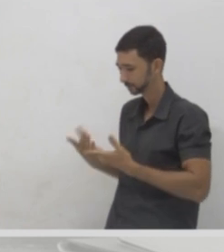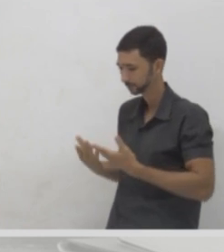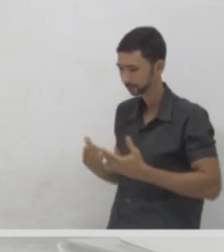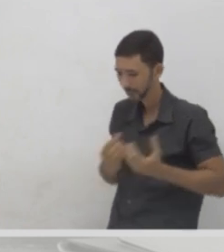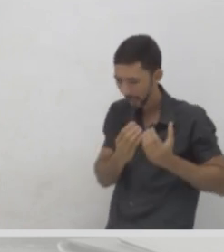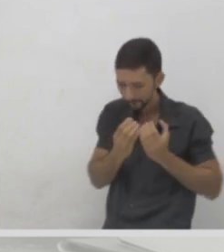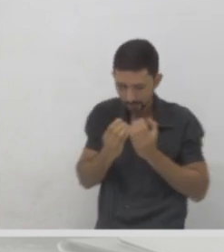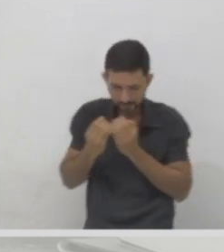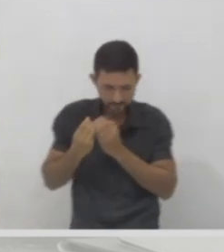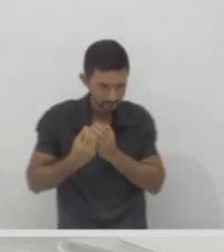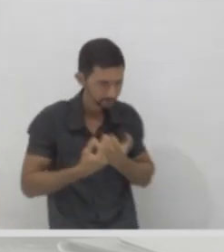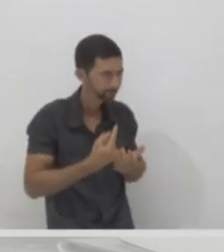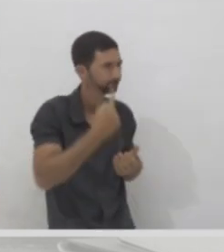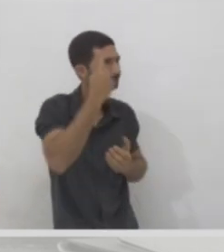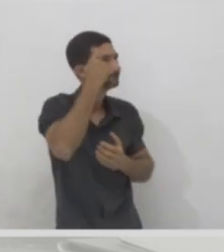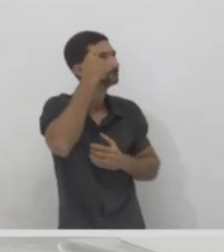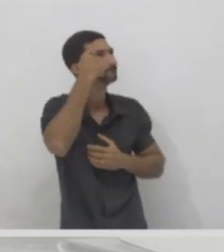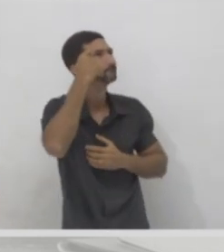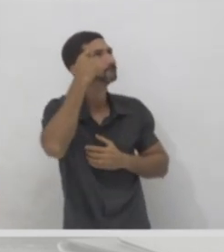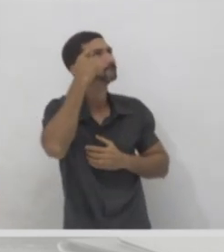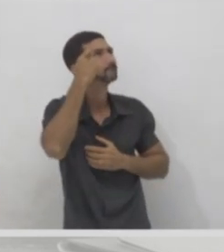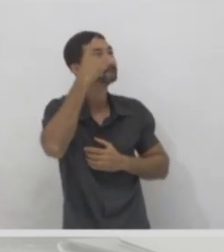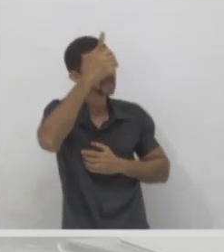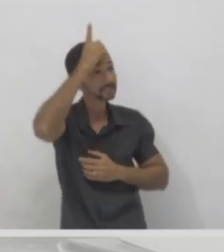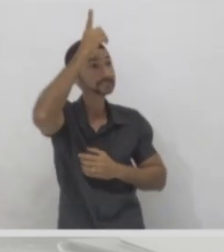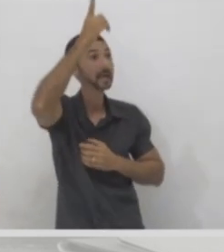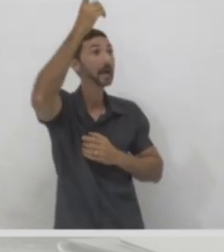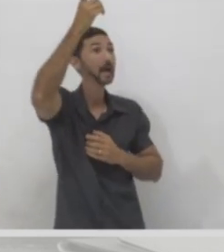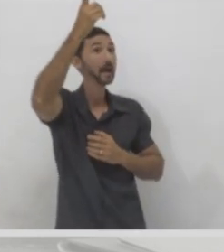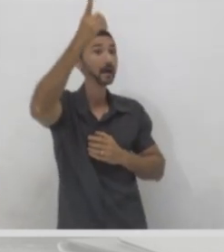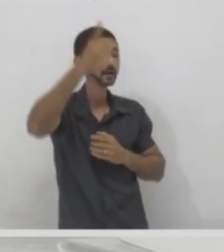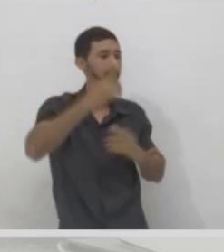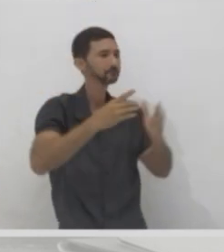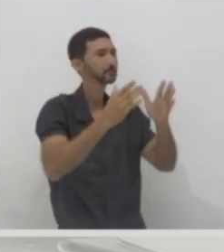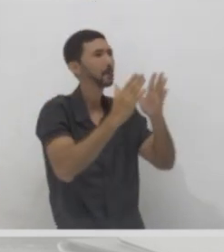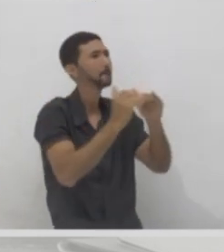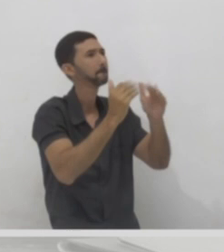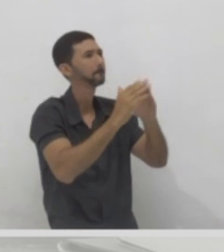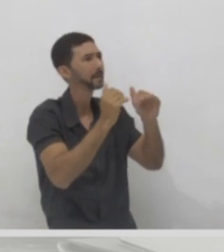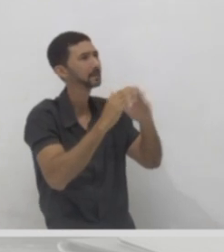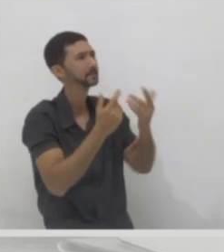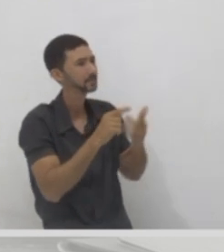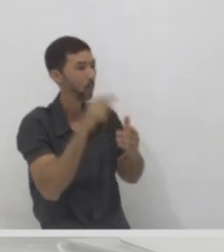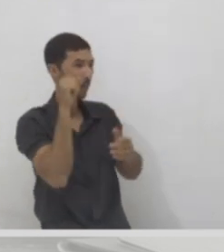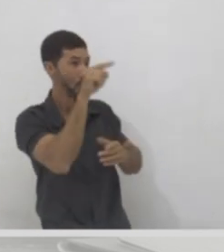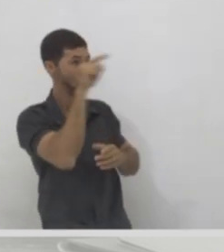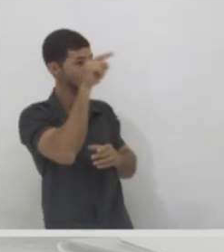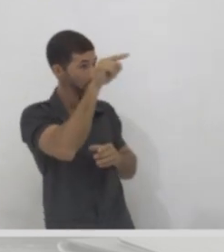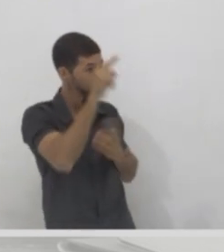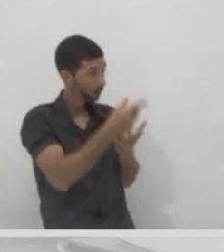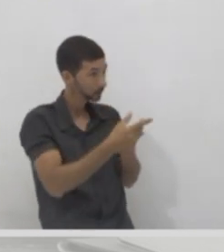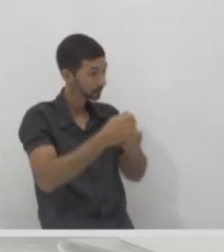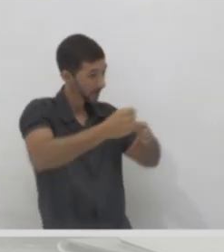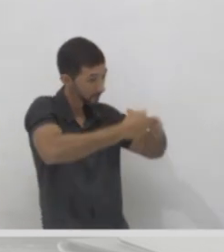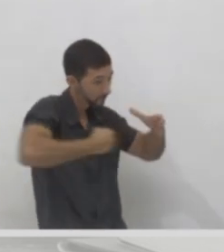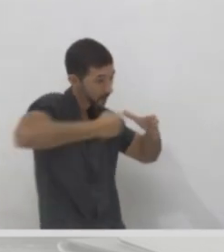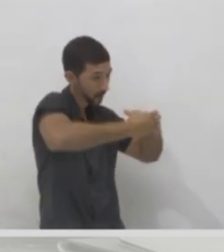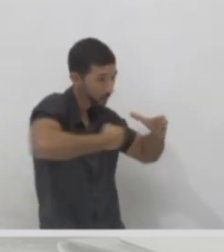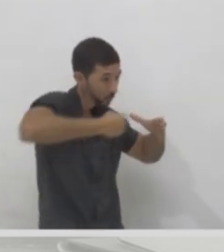Imediatamente ela teve uma ideia que surpreendeu o gênio. Pediu que ele mesmo cozinhasse 3